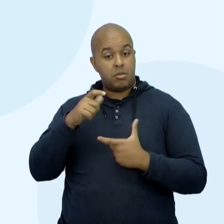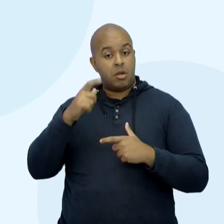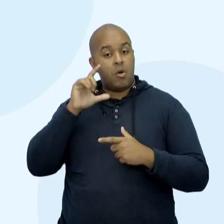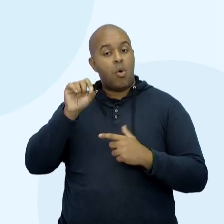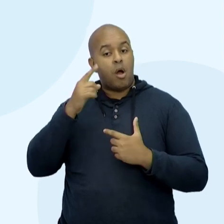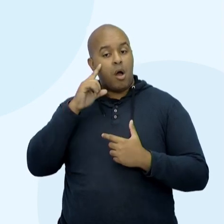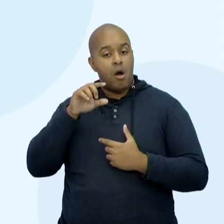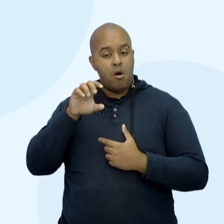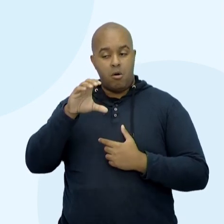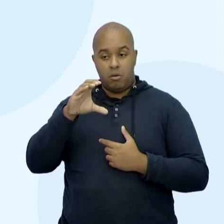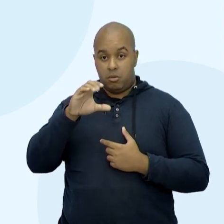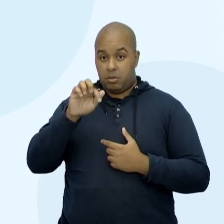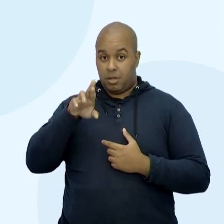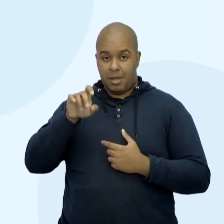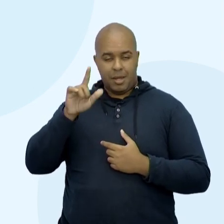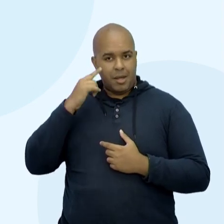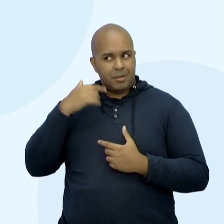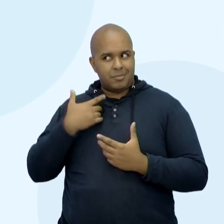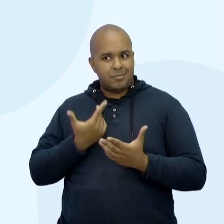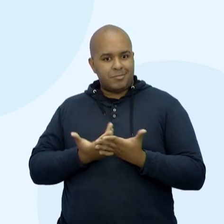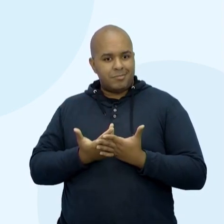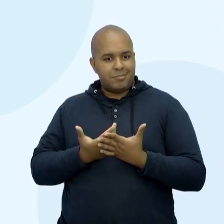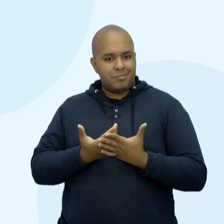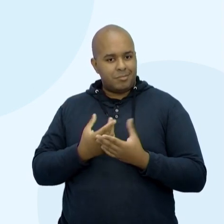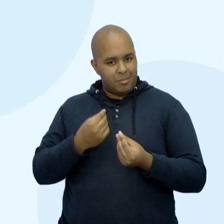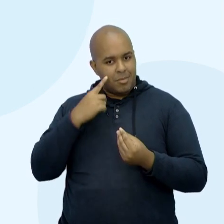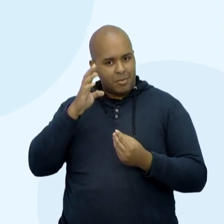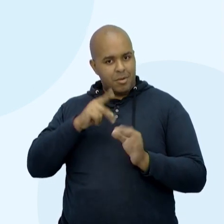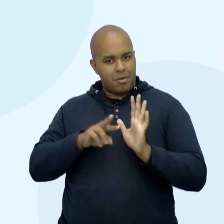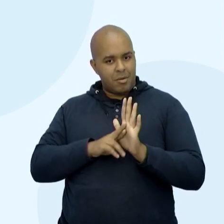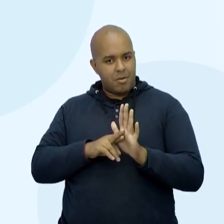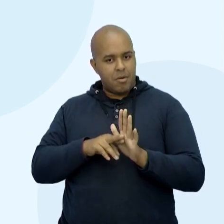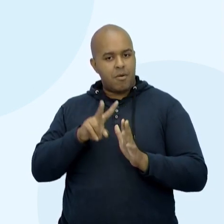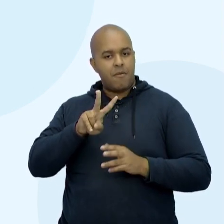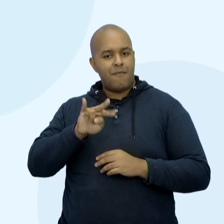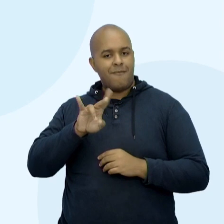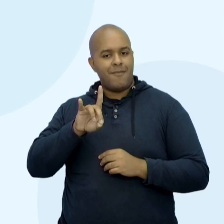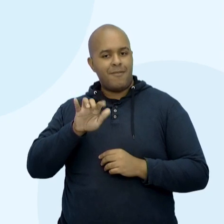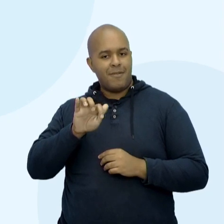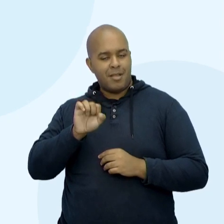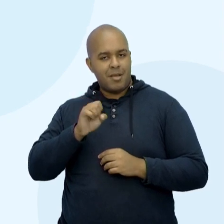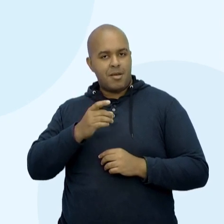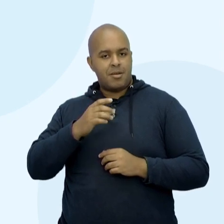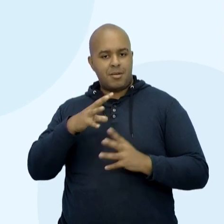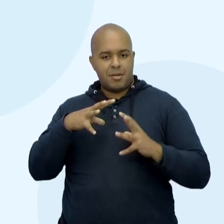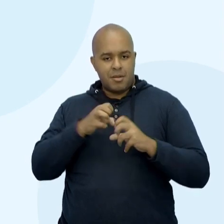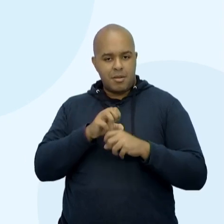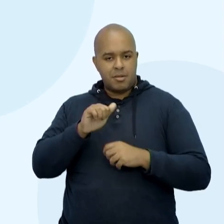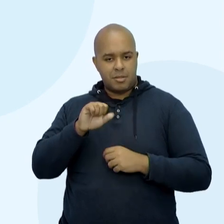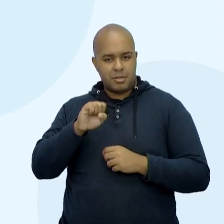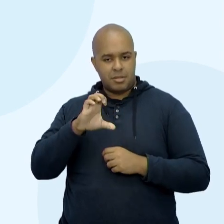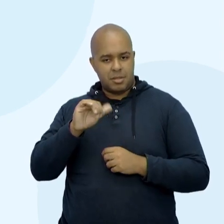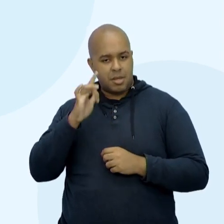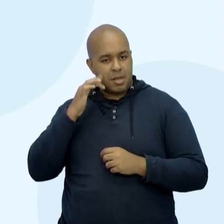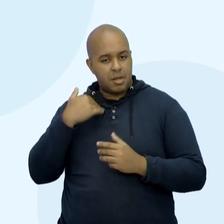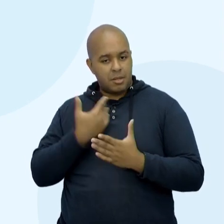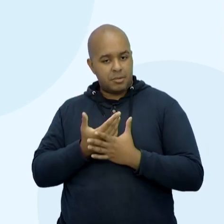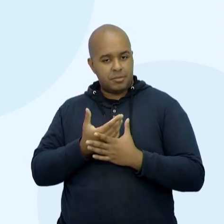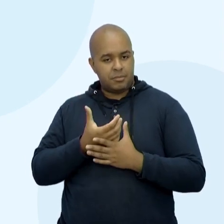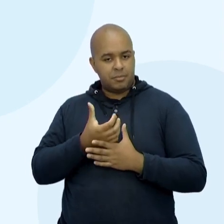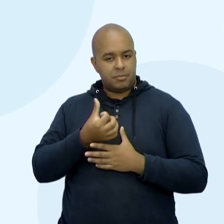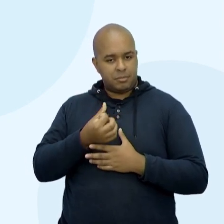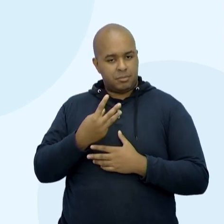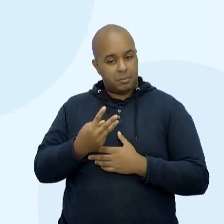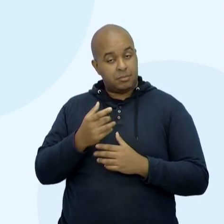Ceará. O Brasil sendo retratado. O filme Vidas Secas, Nelson Pereira dos Santos, uma adaptação lá